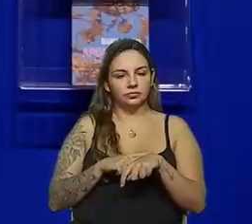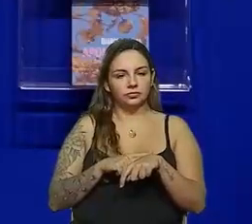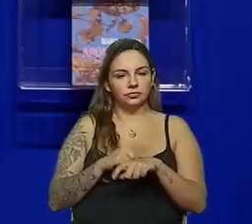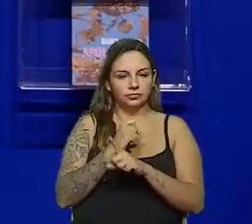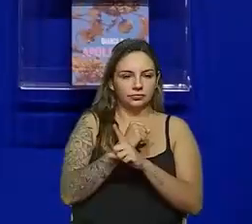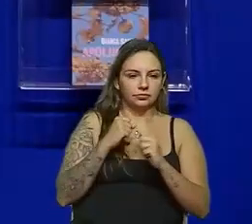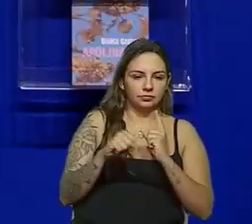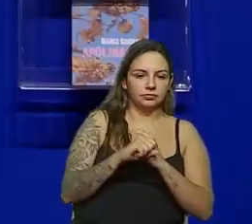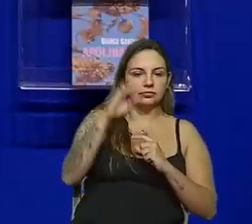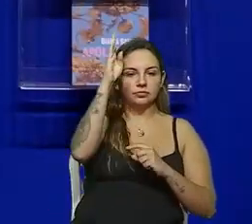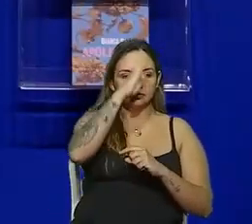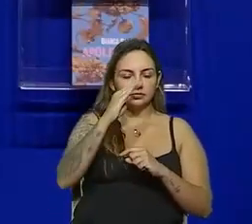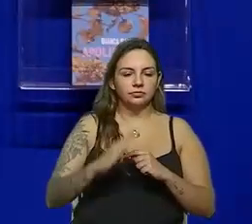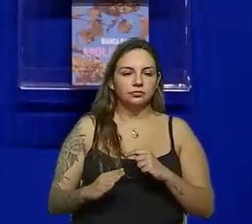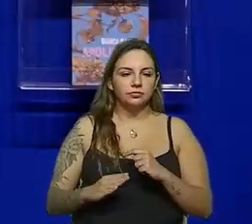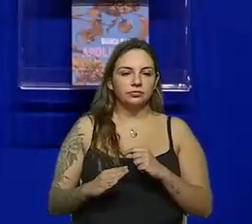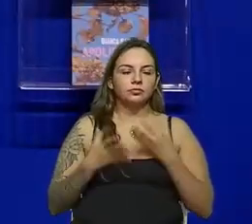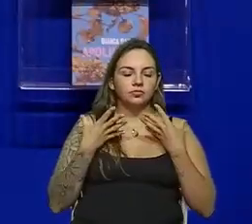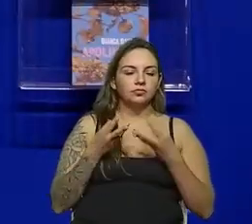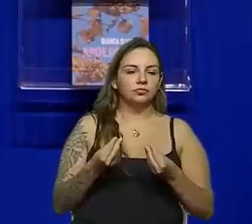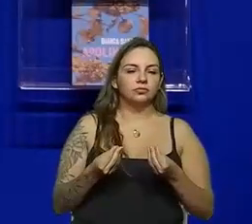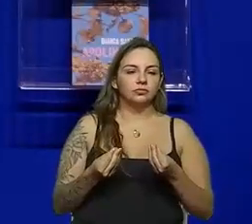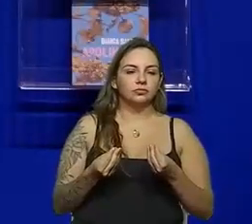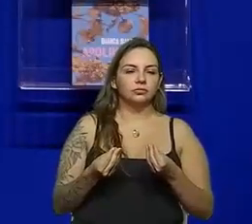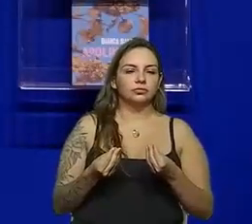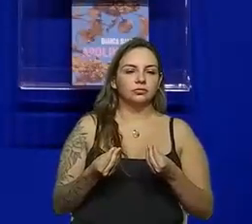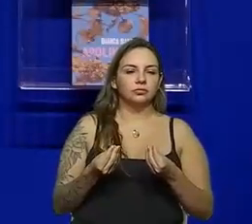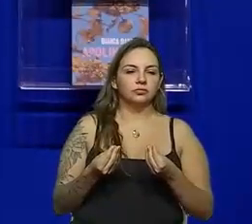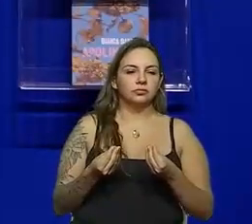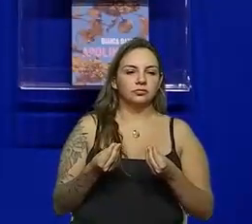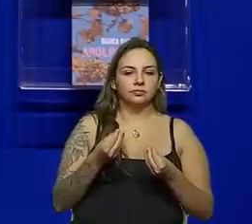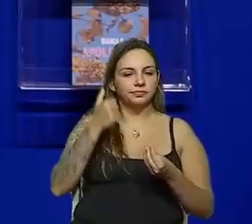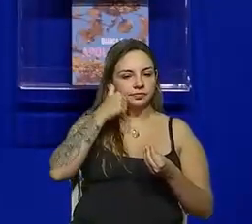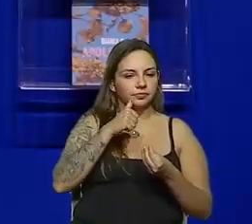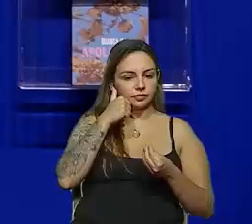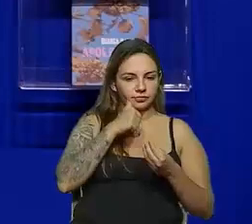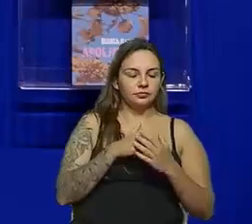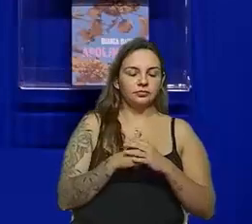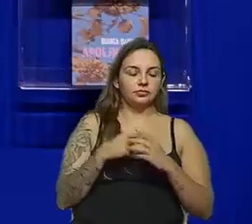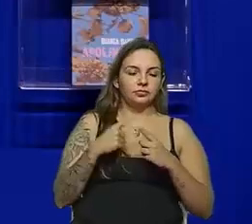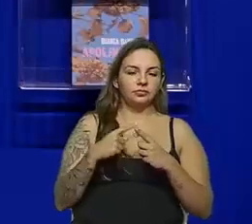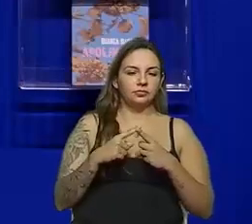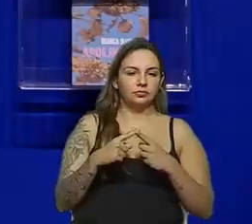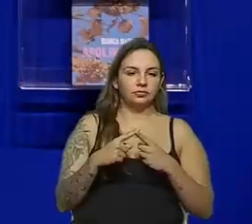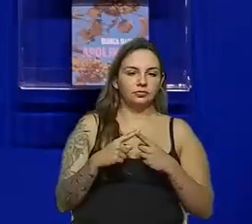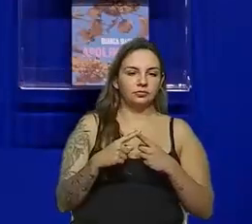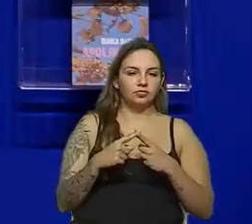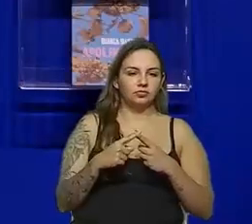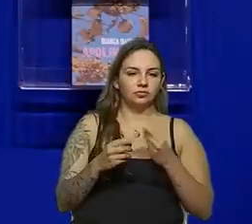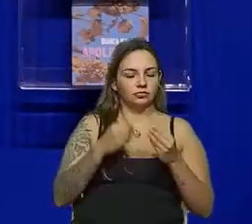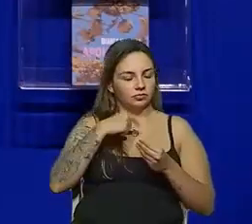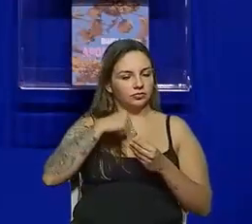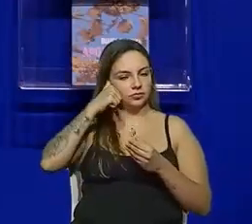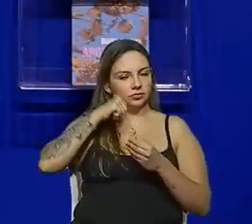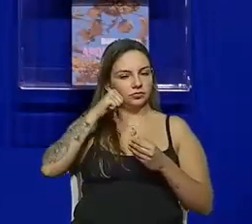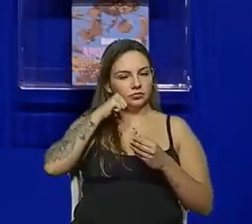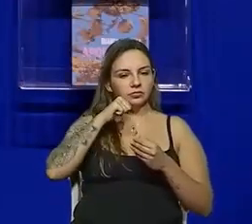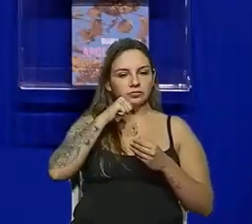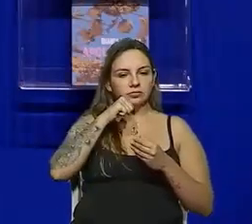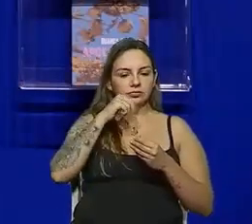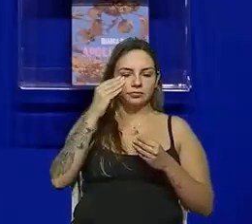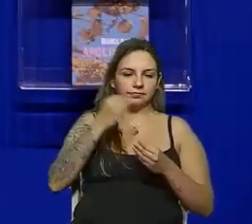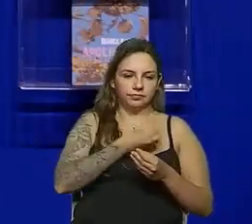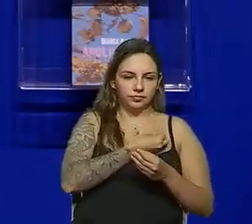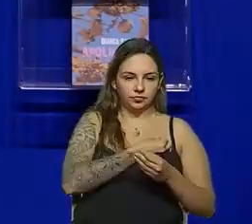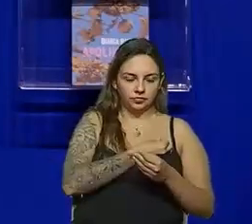da sociedade brasileira, muito de um ângulo feminino, né? Porque eu, como mulher, estou